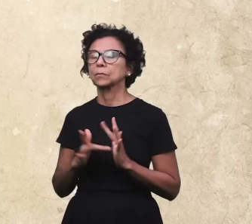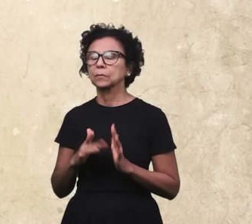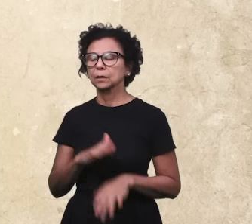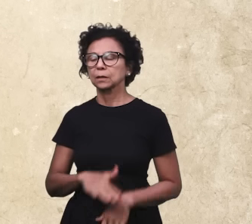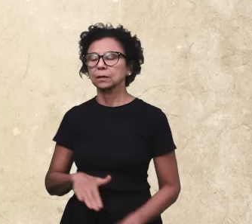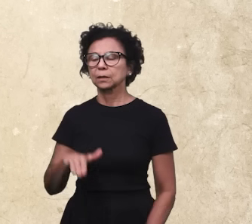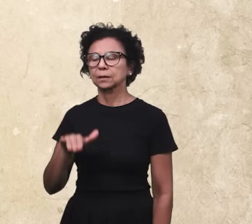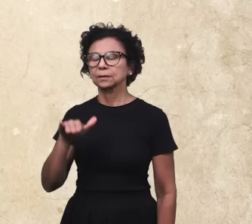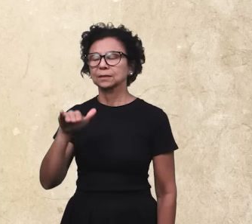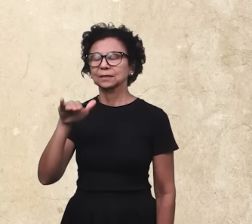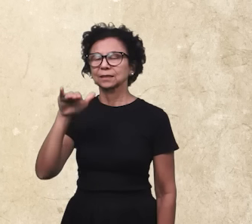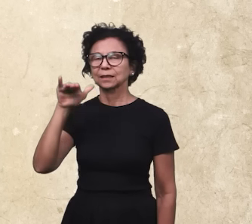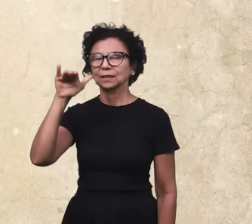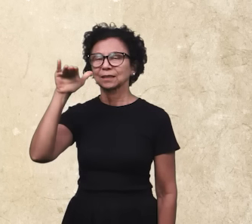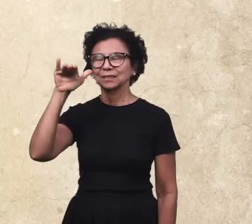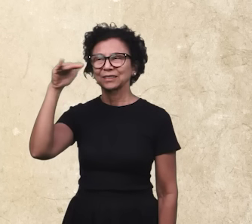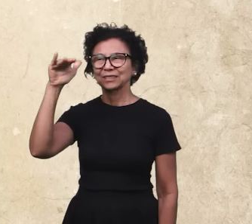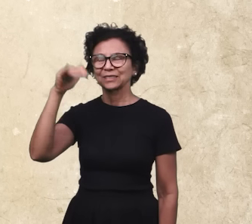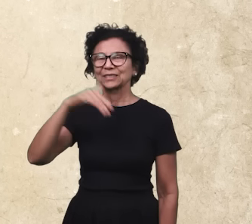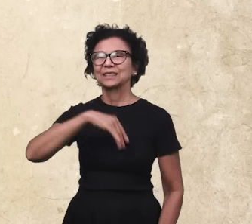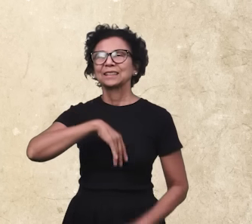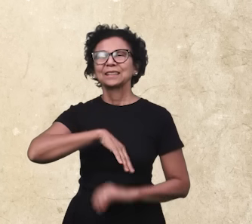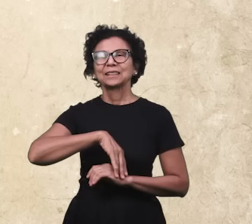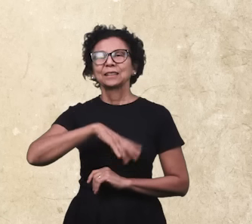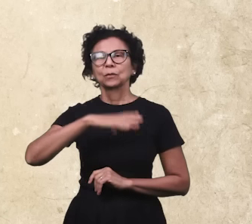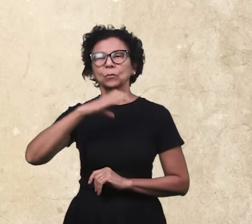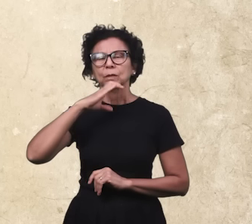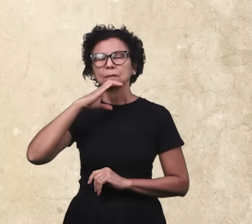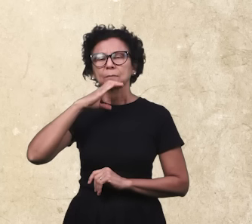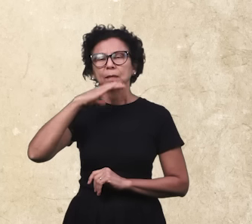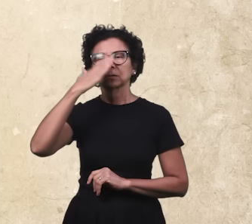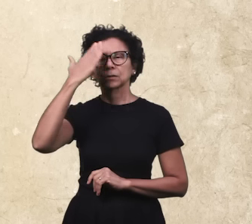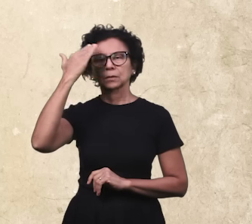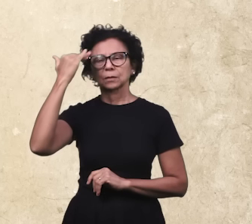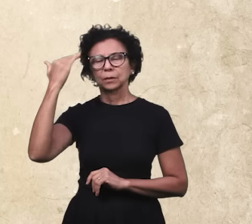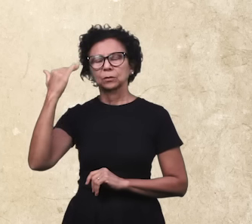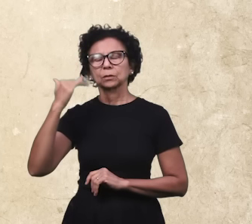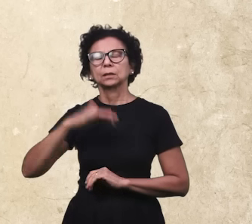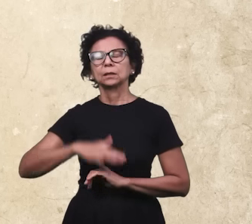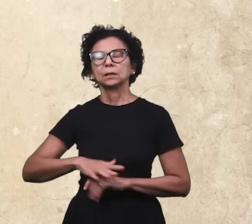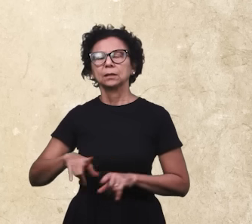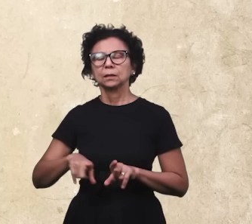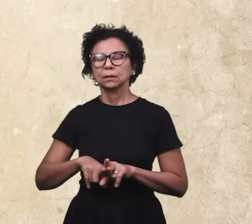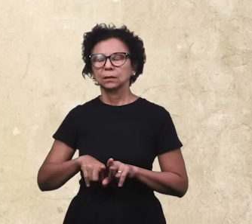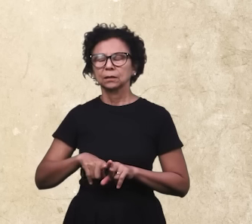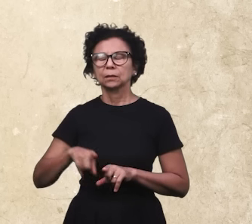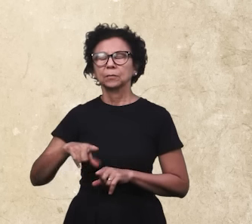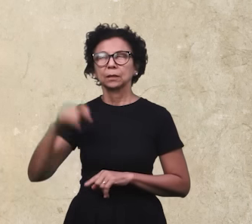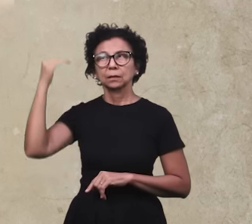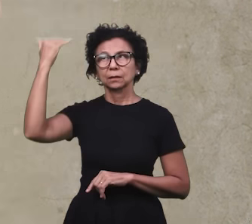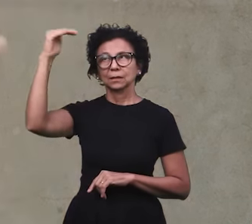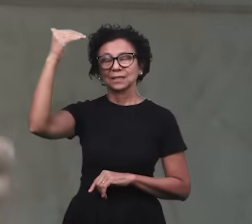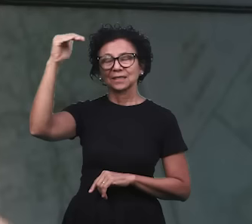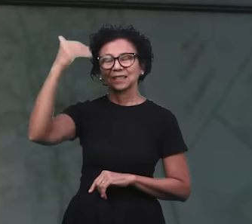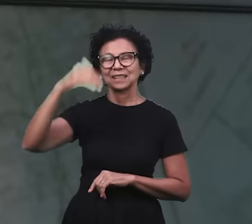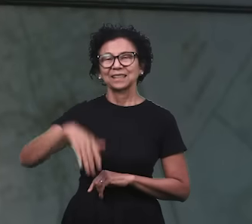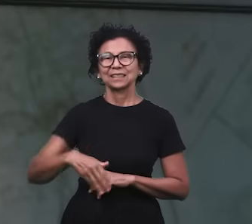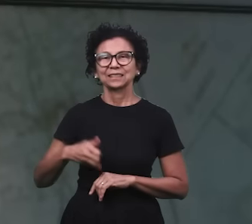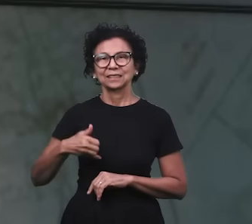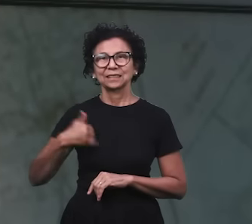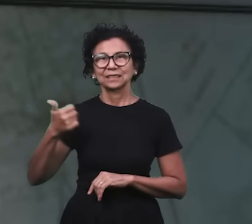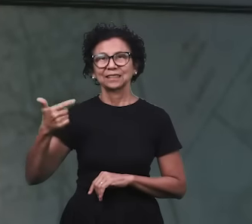crescia Jesus em sabedoria e em estatura, e em graça para com Deus e com os homens. Então agora